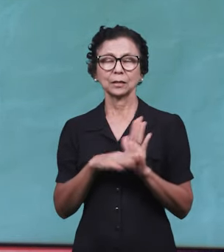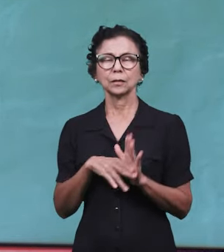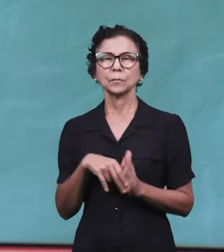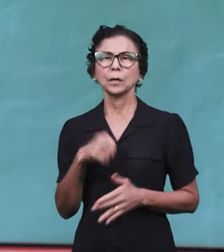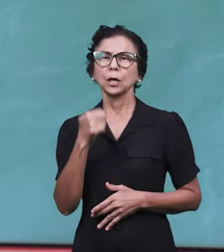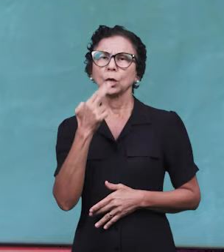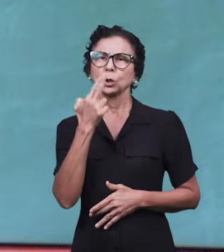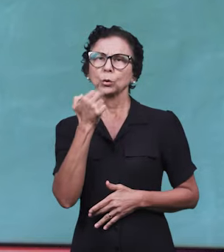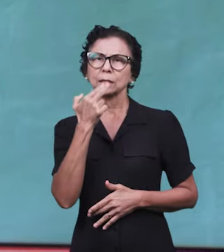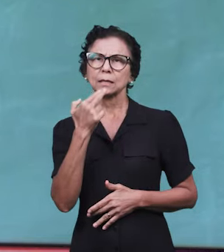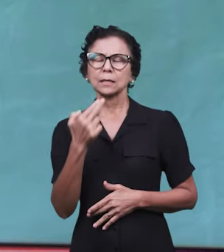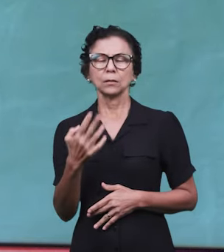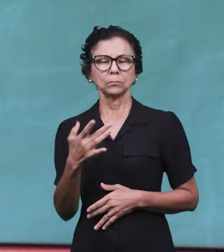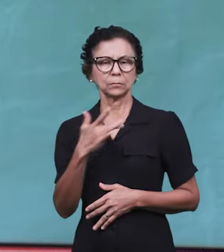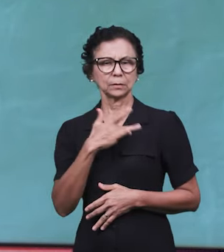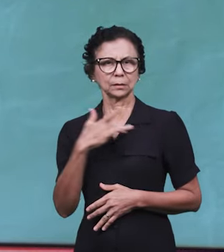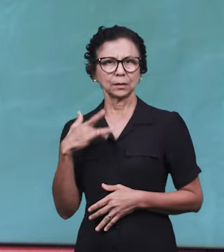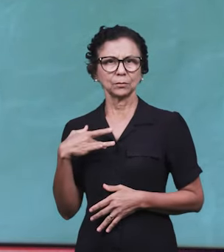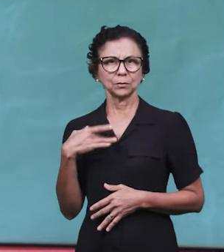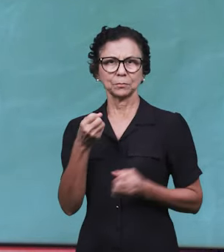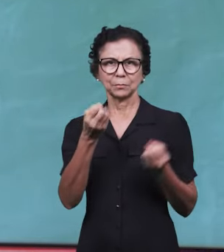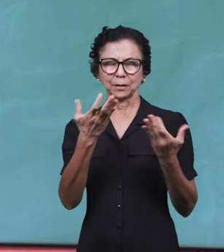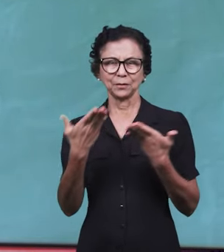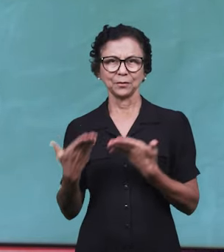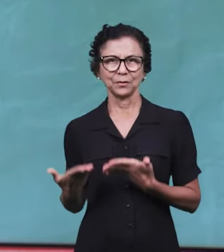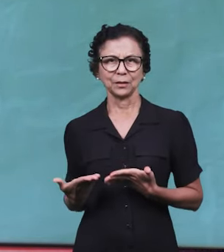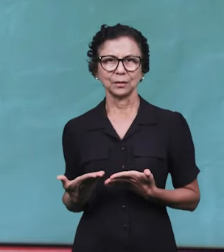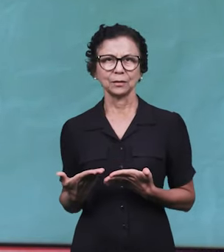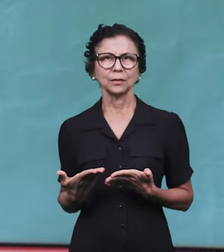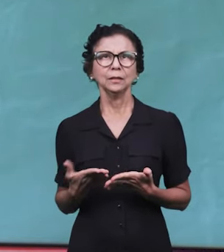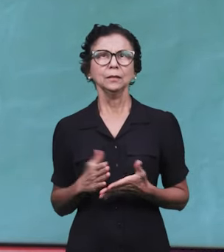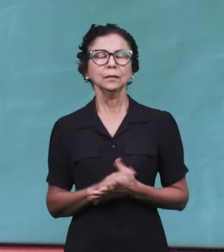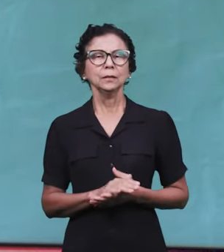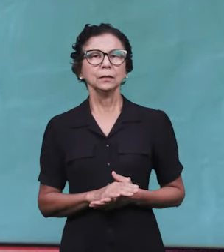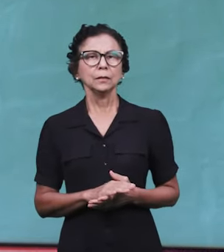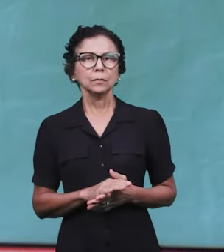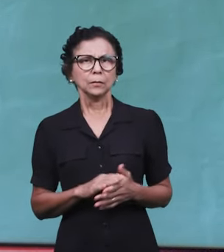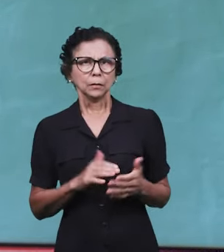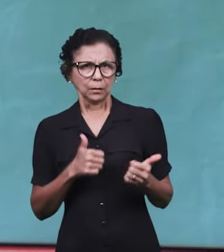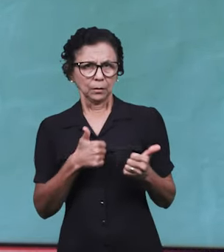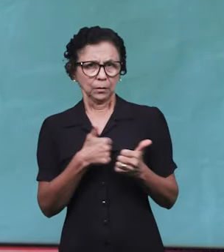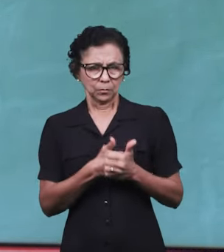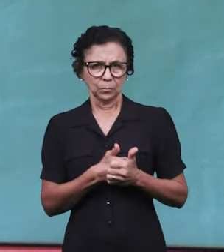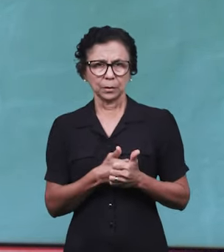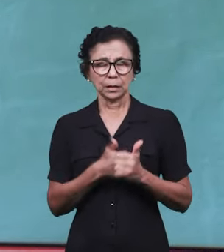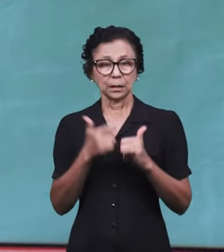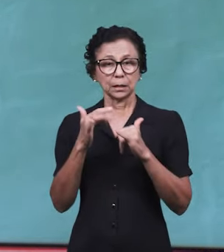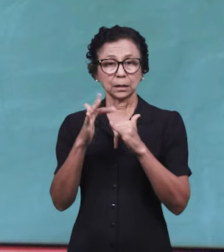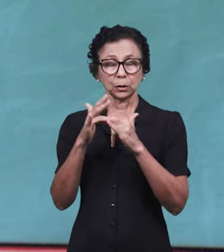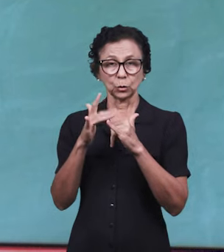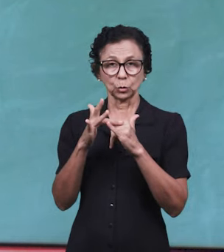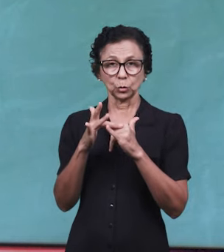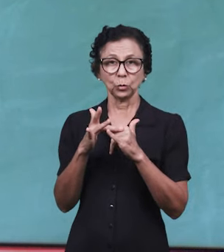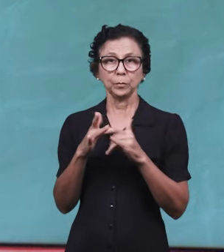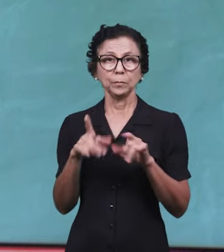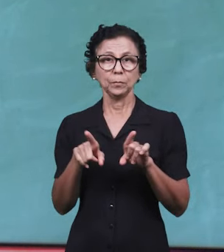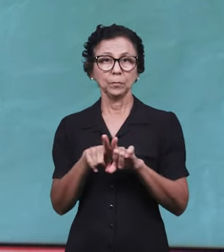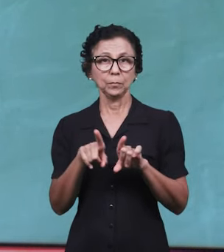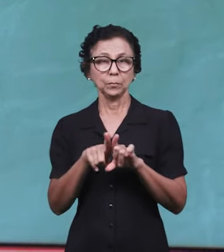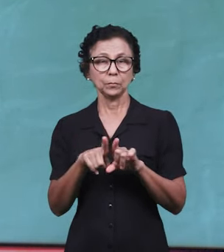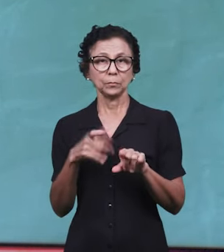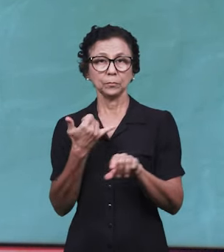e Saúde. Sejam muito bem-vindos. E você também pode nos acompanhar pelo canal do YouTube e também pelo